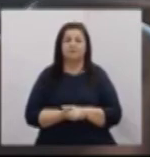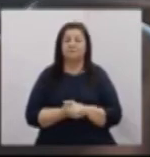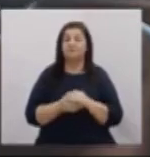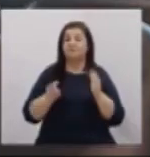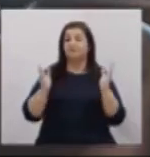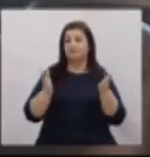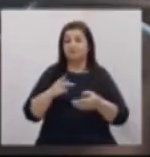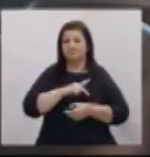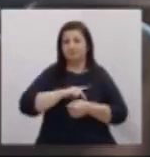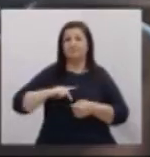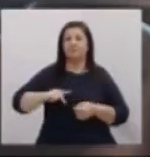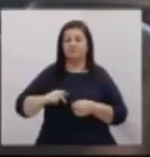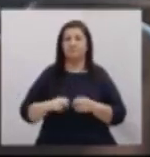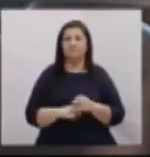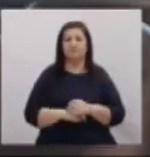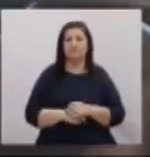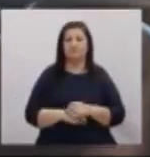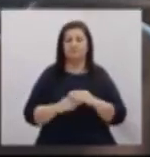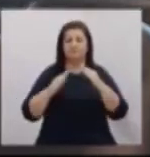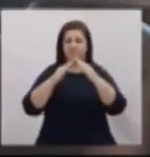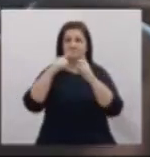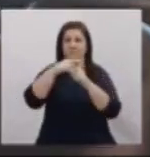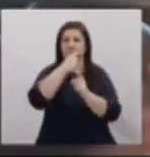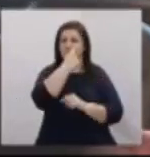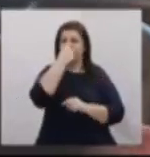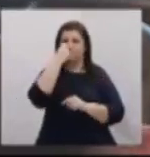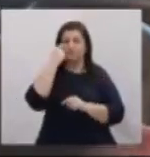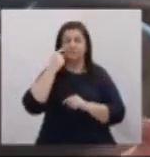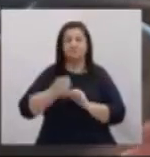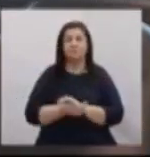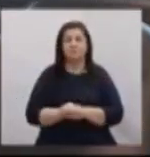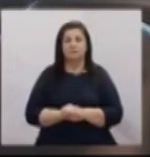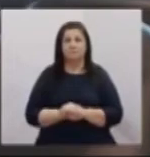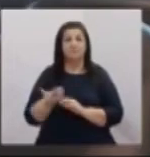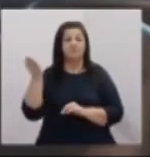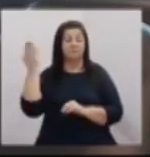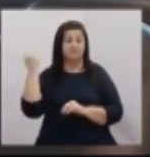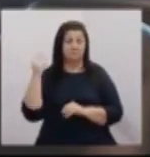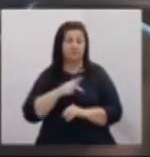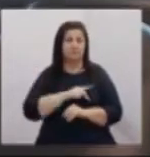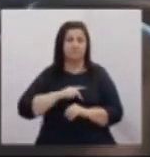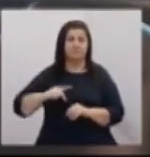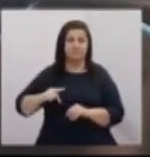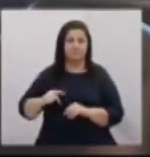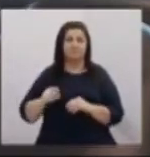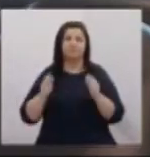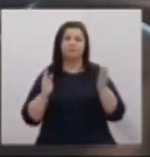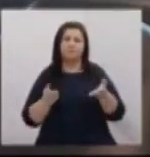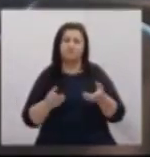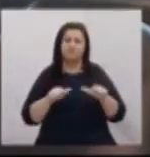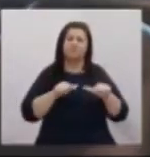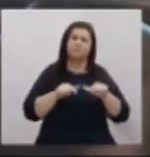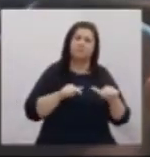atualmente eu sou pastor titular da Igreja Evangélica Quadrangular no Parque Meia Lua, mas até mesmo antes de ser pastor titular, eu já vim desenvolvendo trabalho